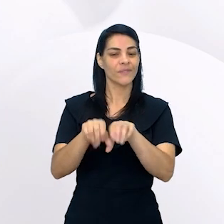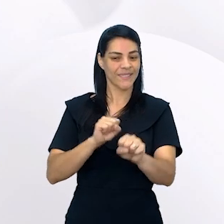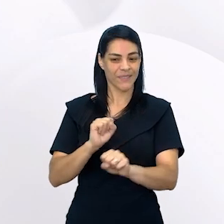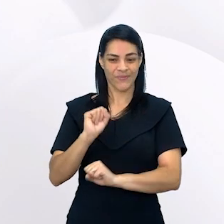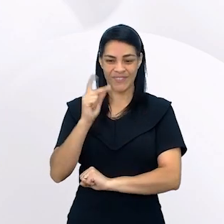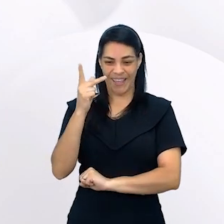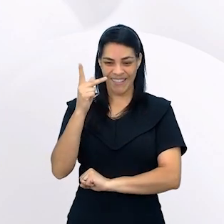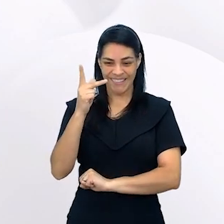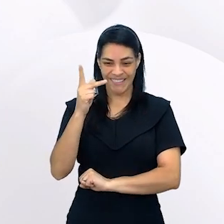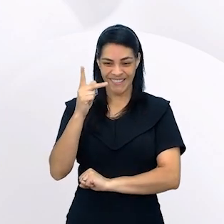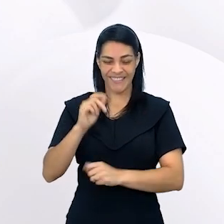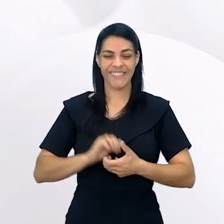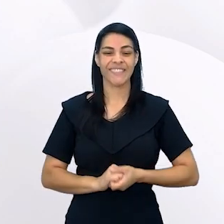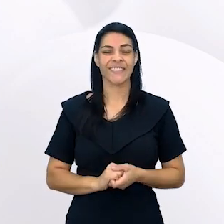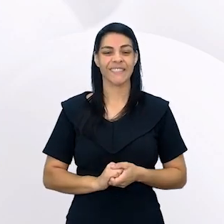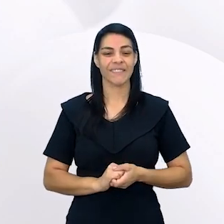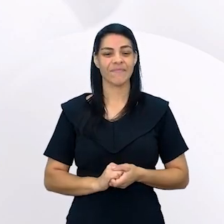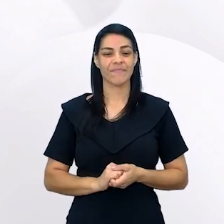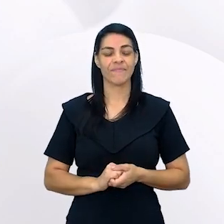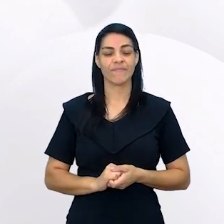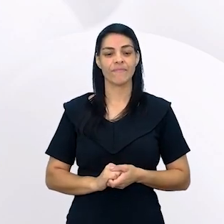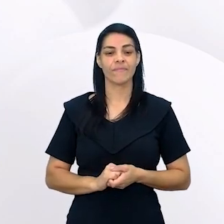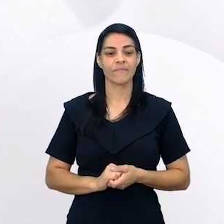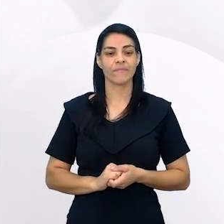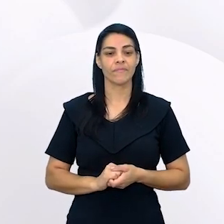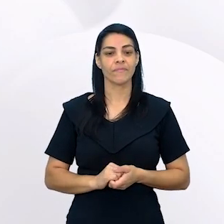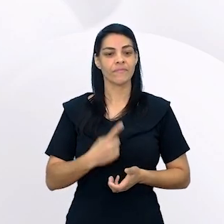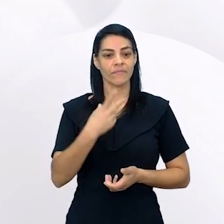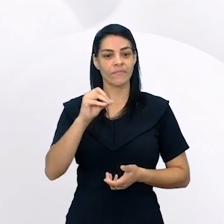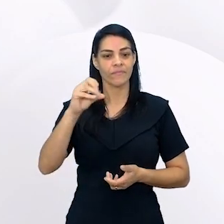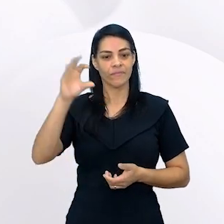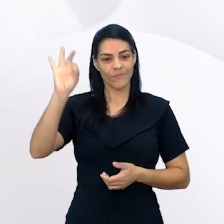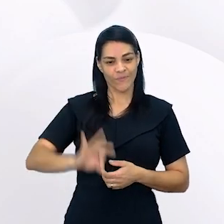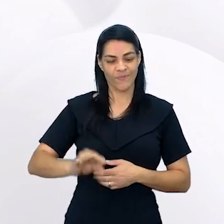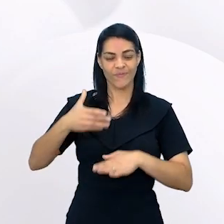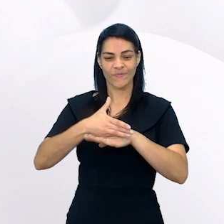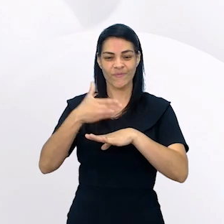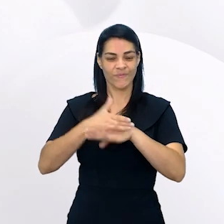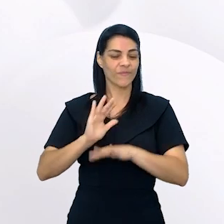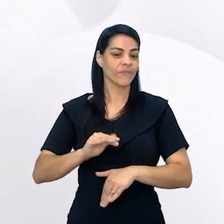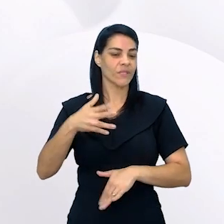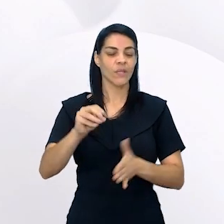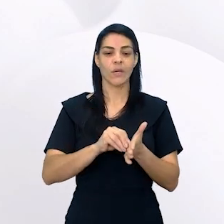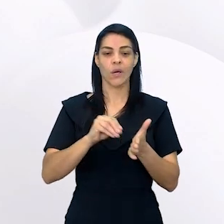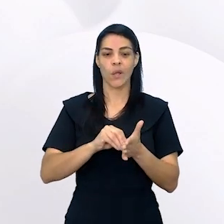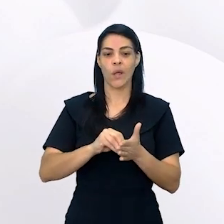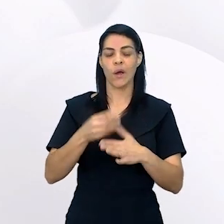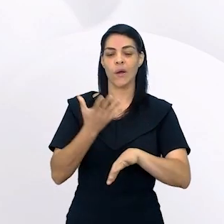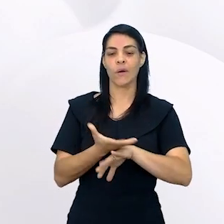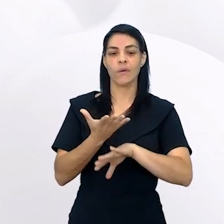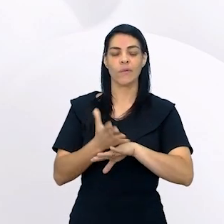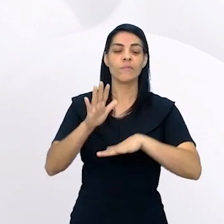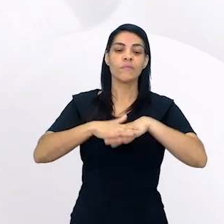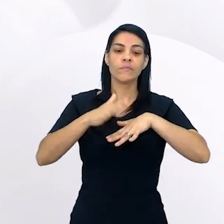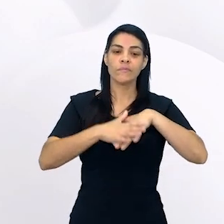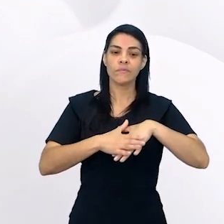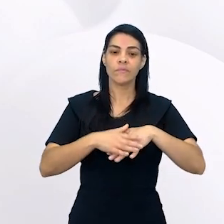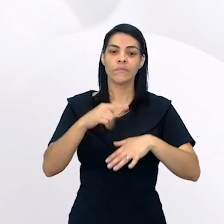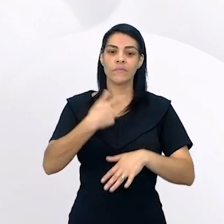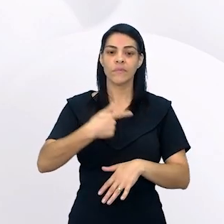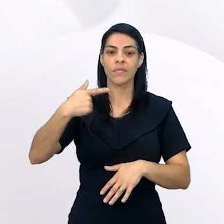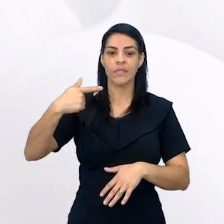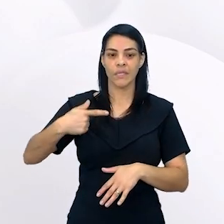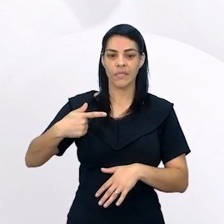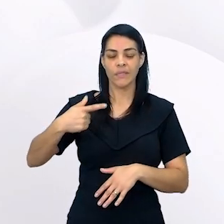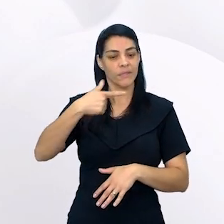matemática e aí deu 100% de participação e quando eu coloco matemática aparece que